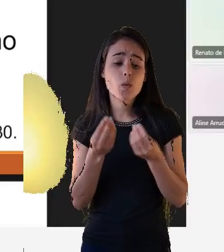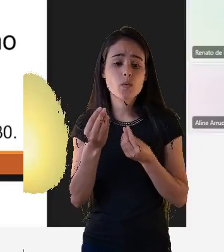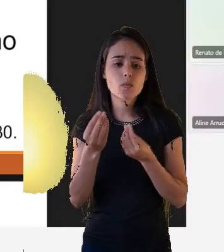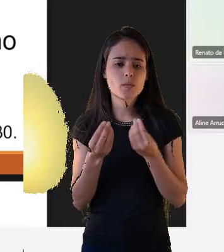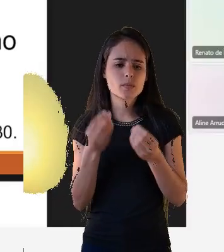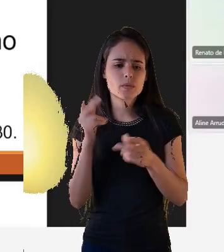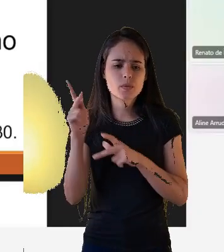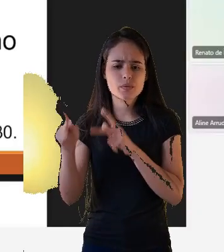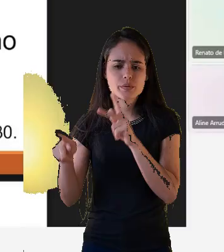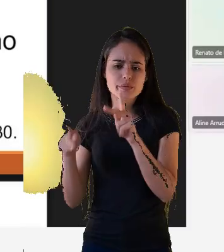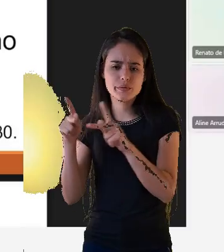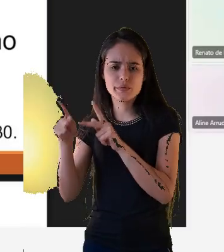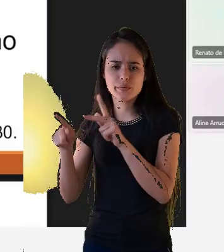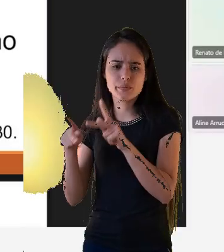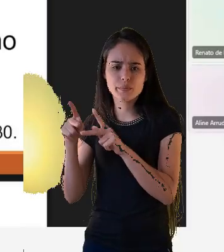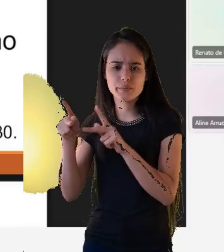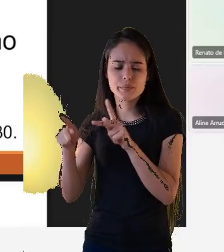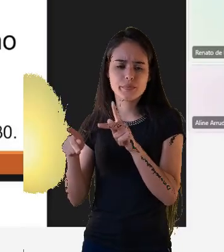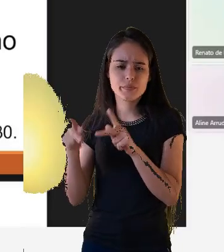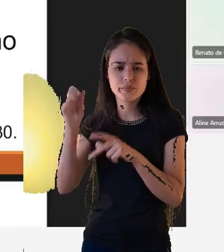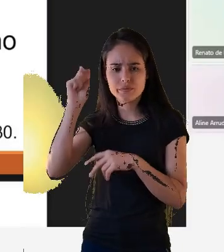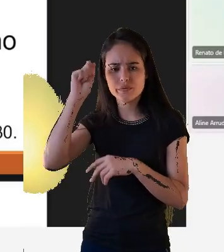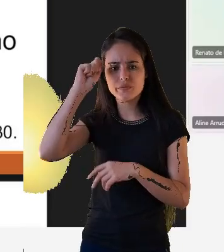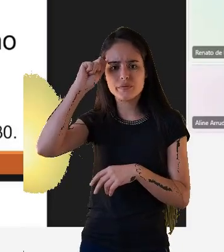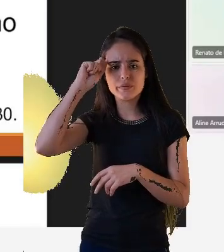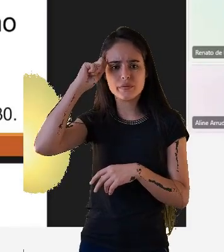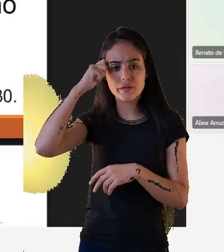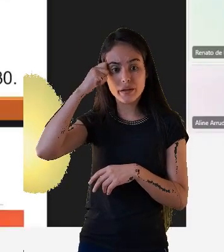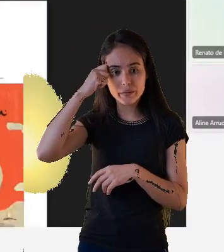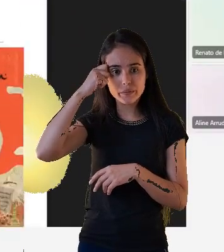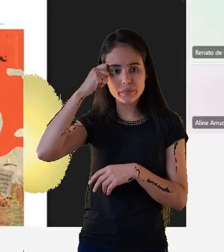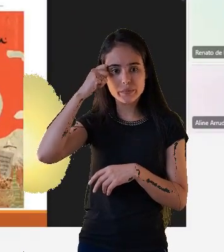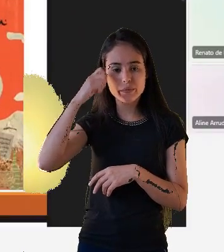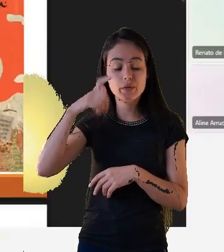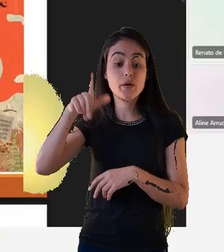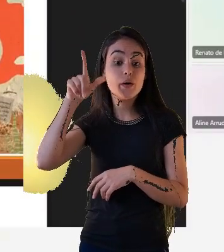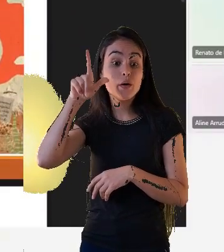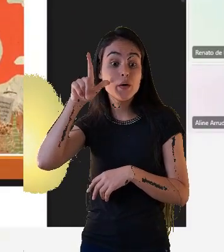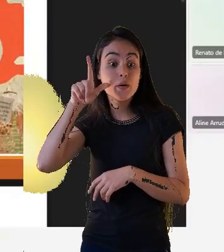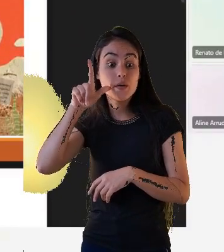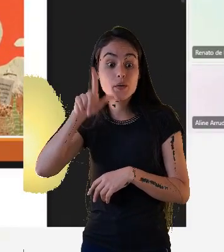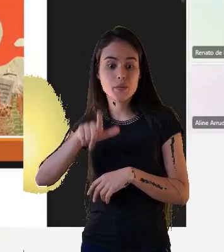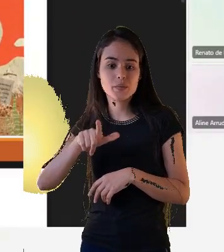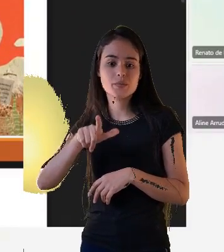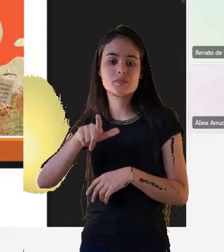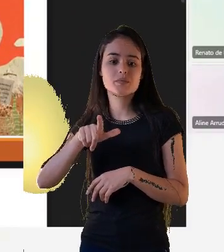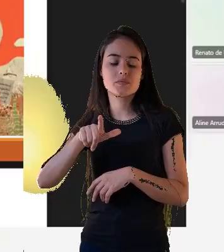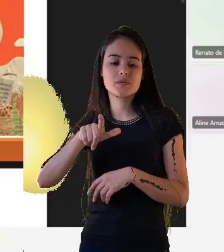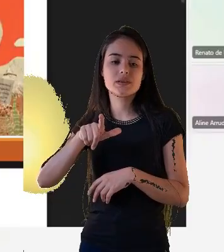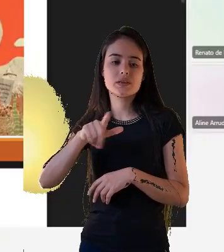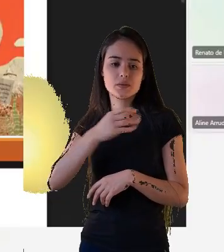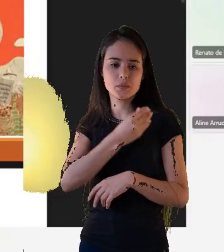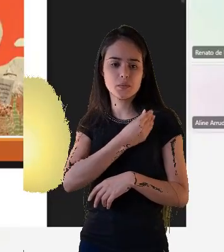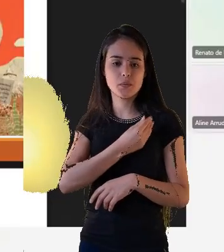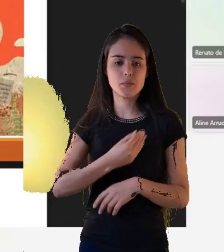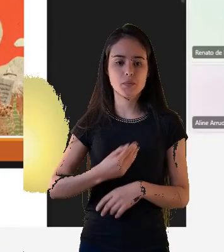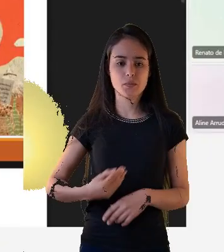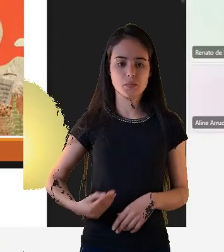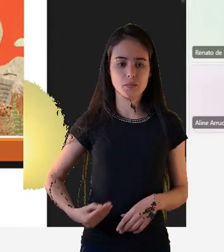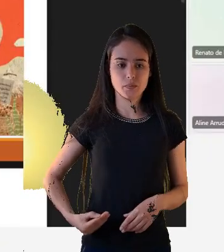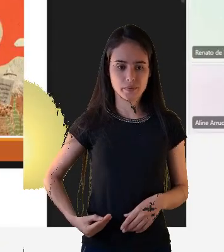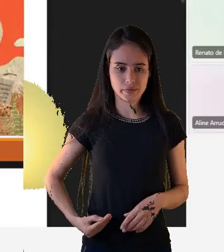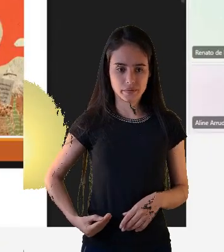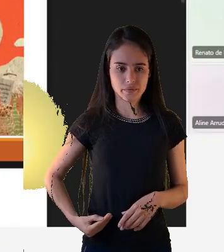pode passar falar sobre como que a população negra ela agiu fortemente